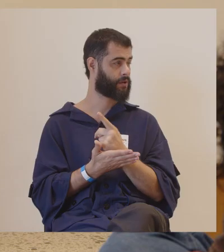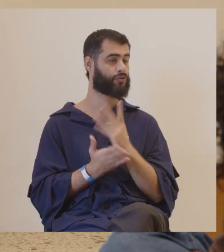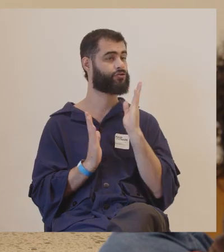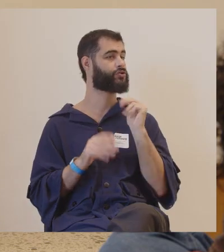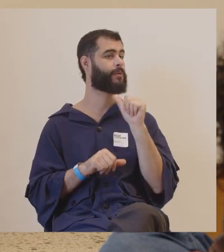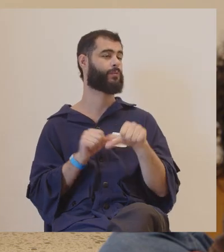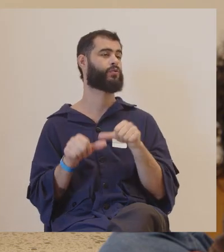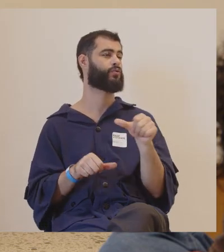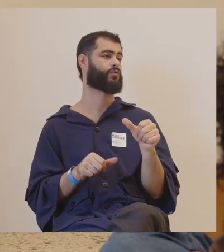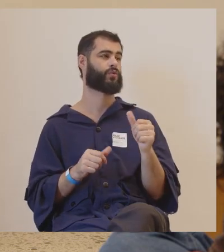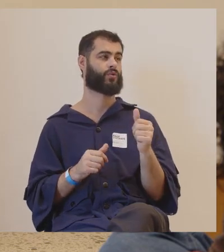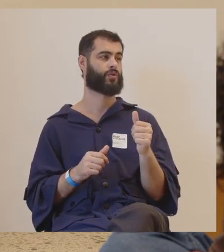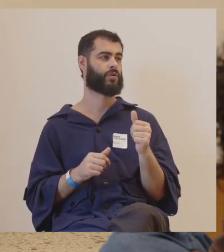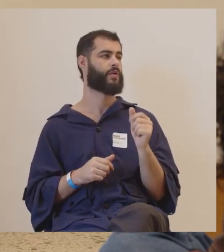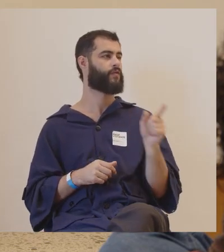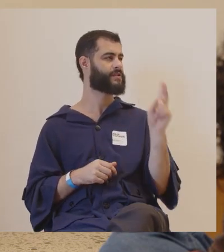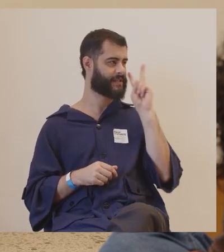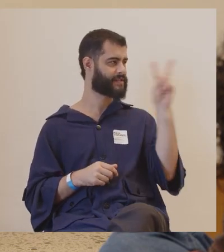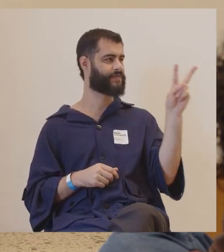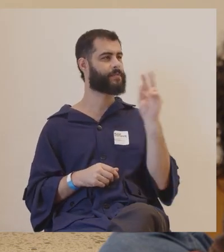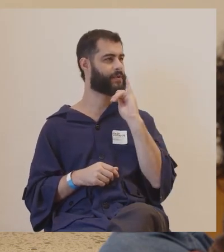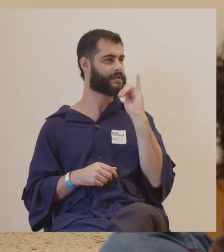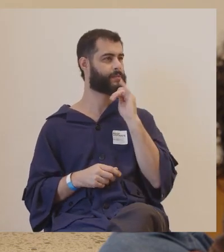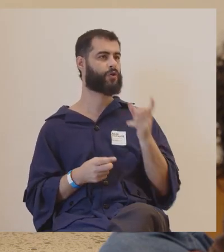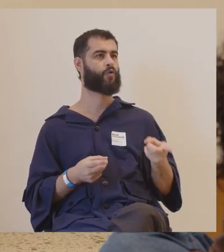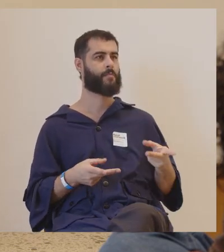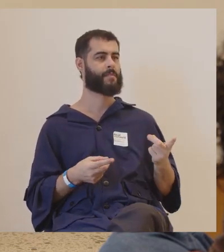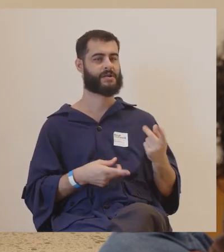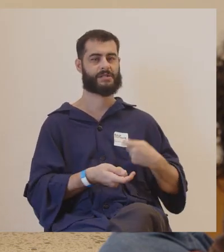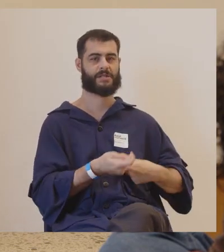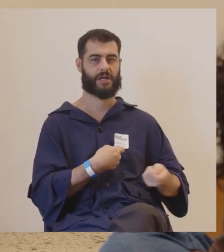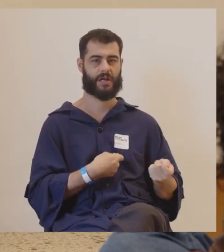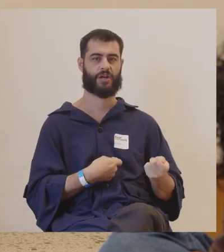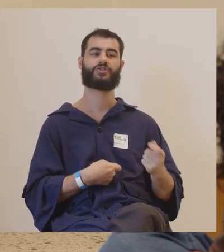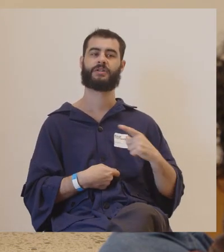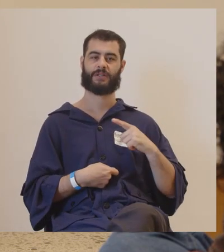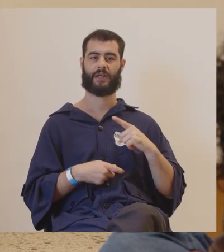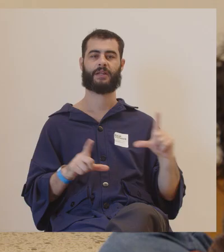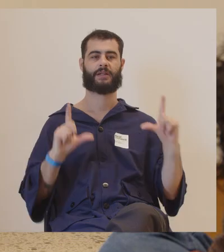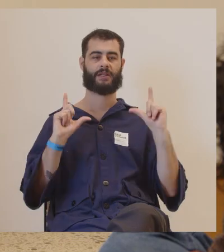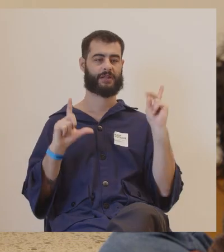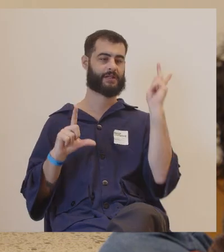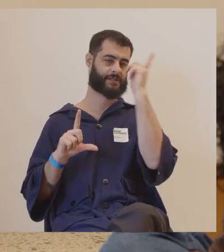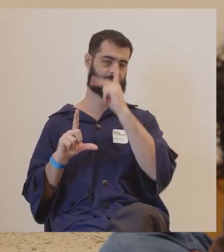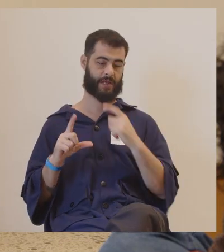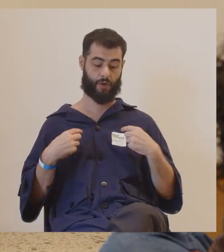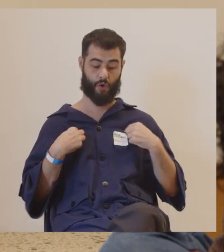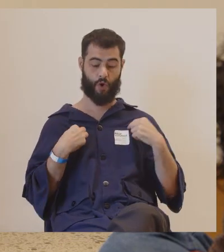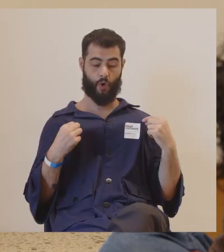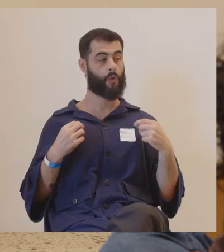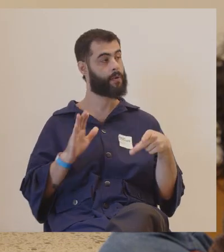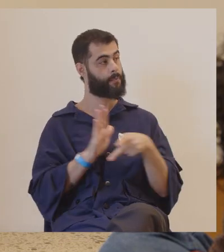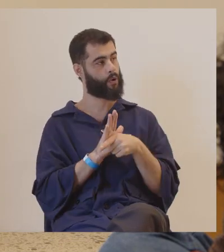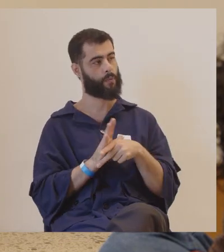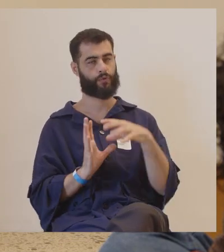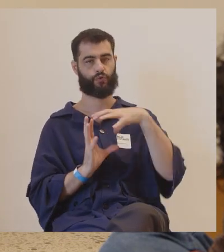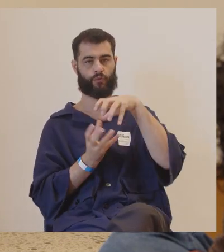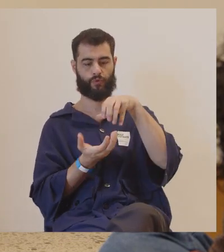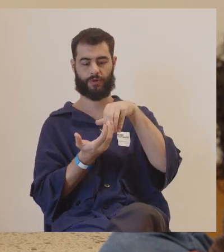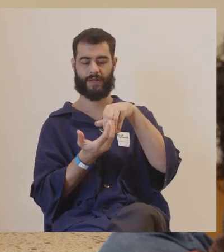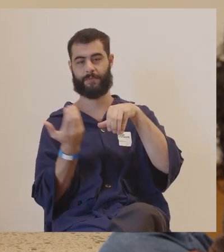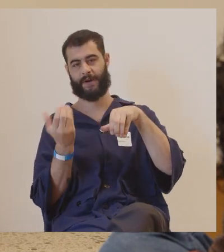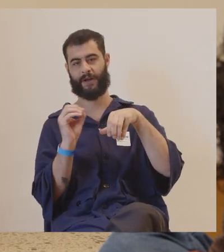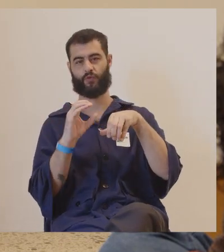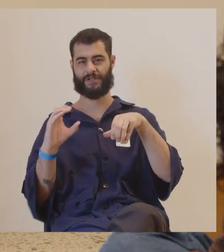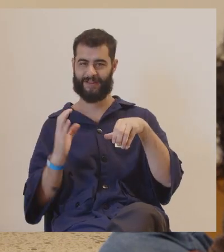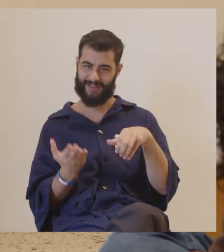têm cenas de comerciantes no modo meio ocidentalizado, com roupas ocidentais sendo representados pela essa gravura, que